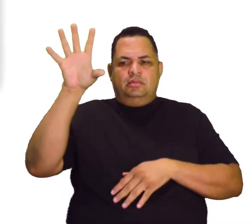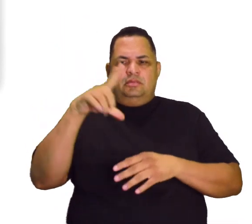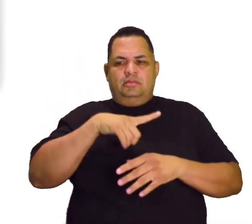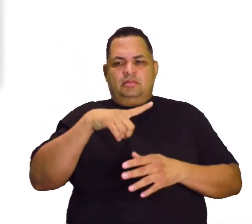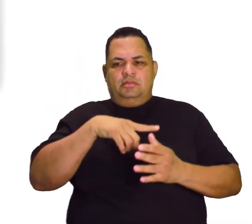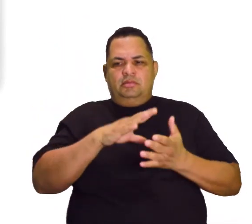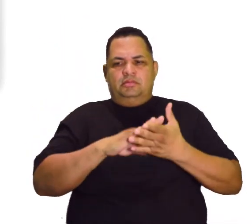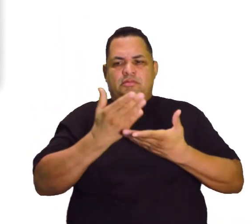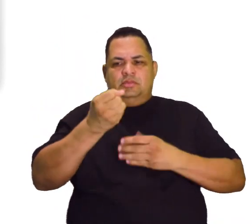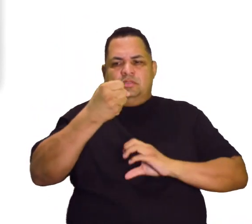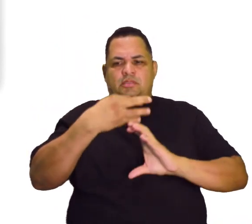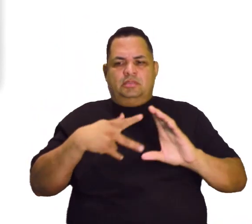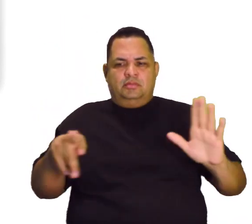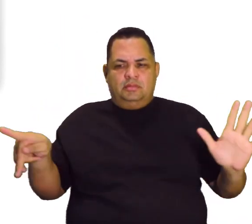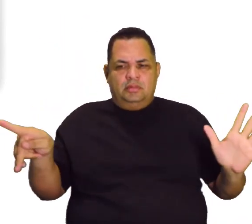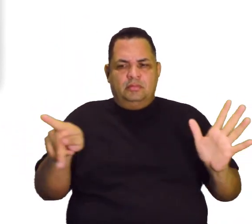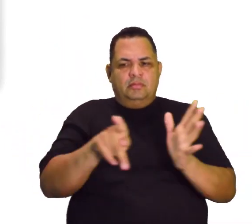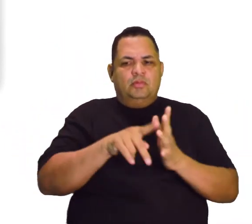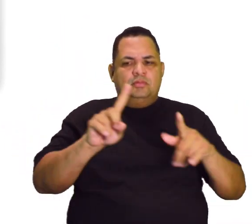estilos mais